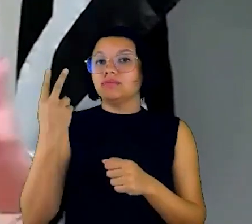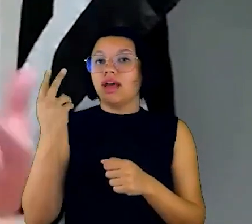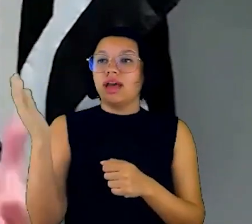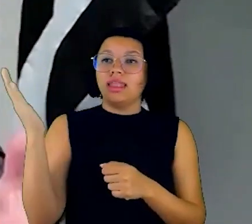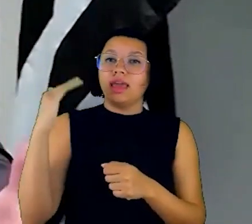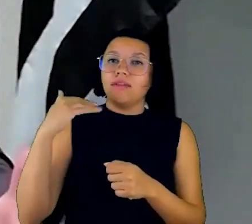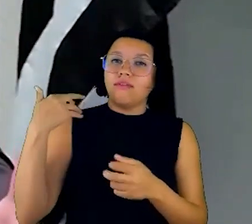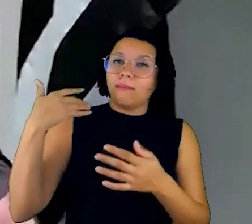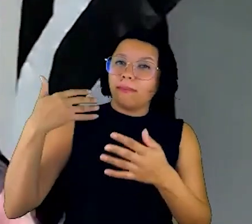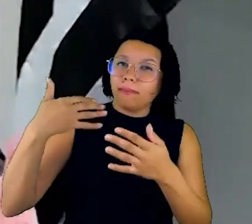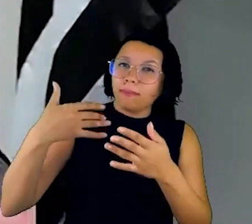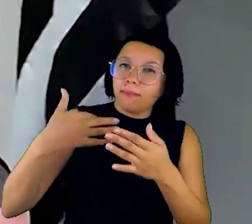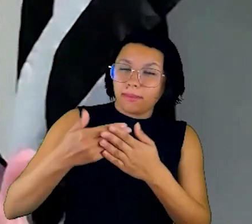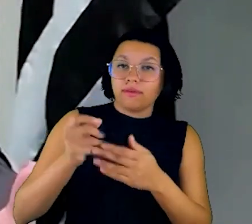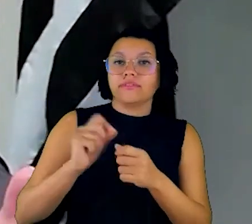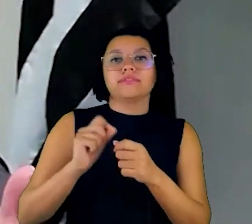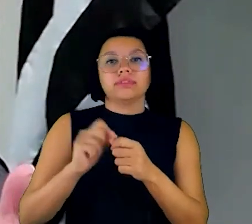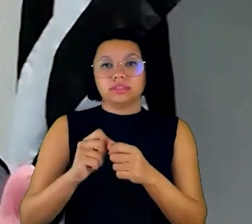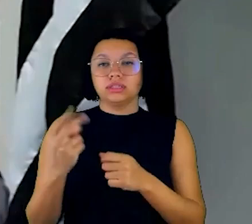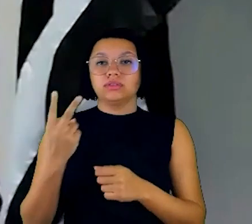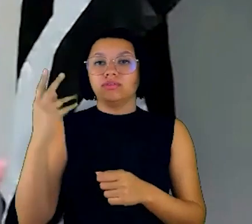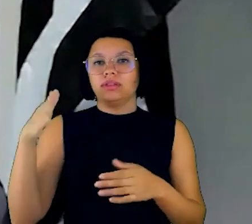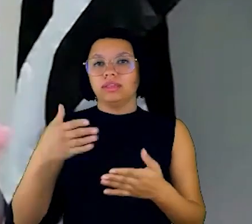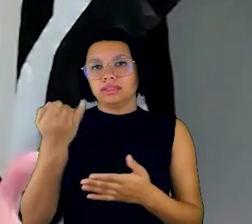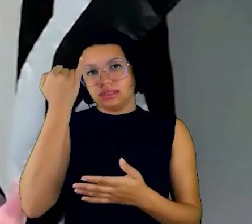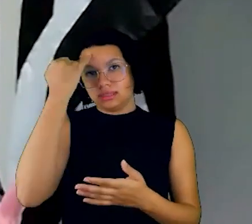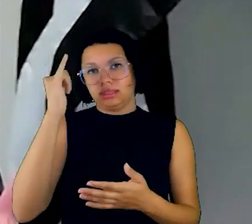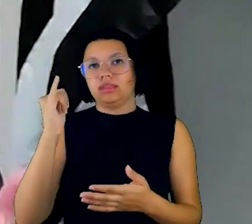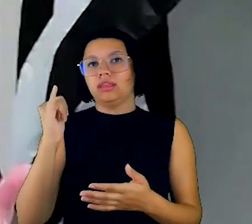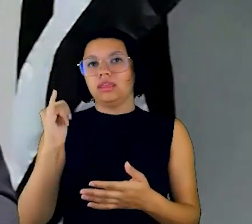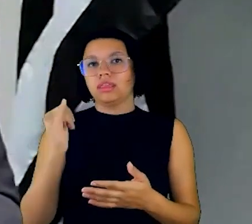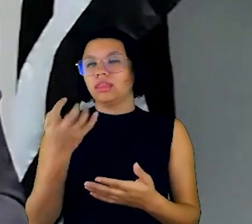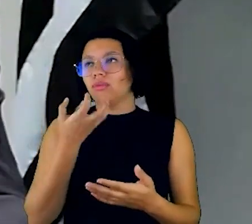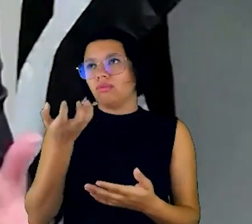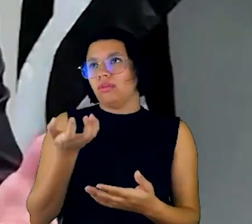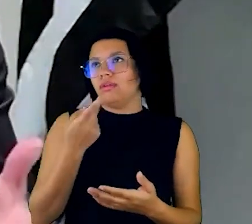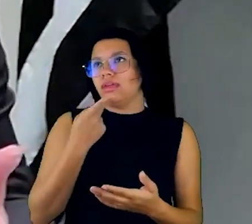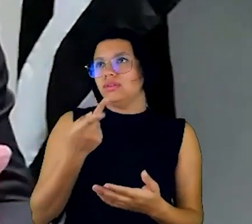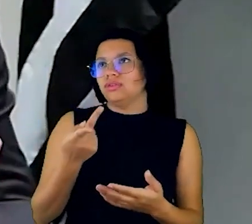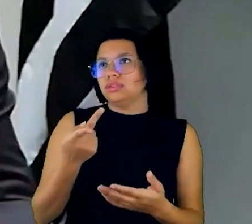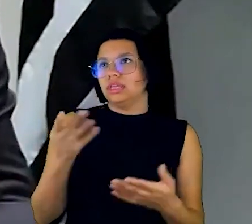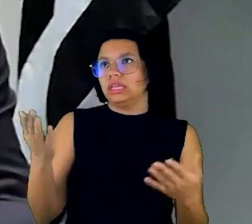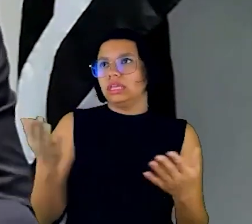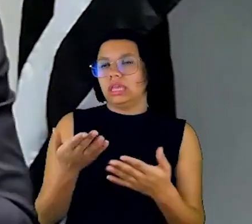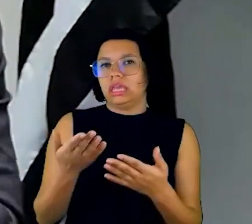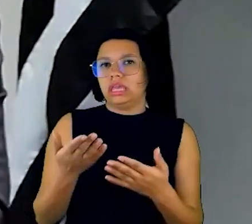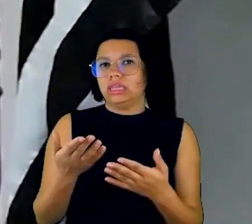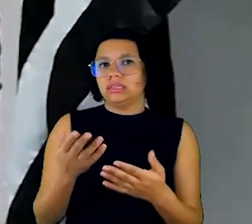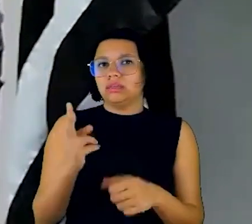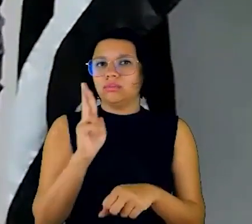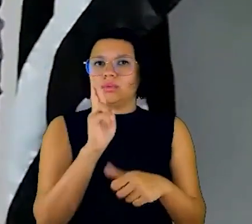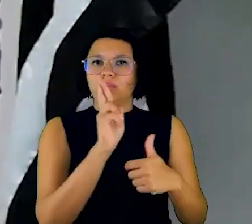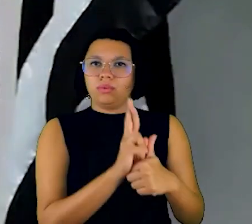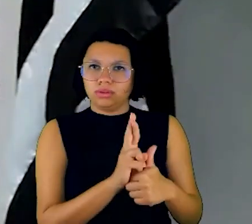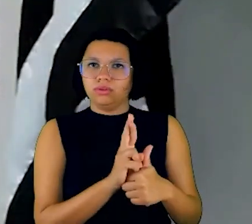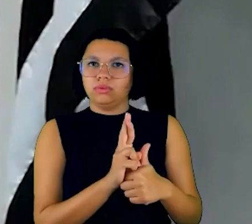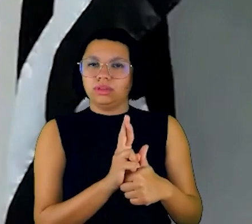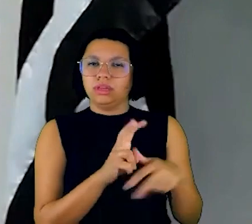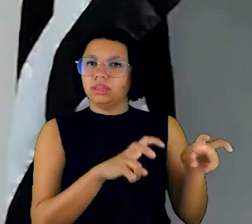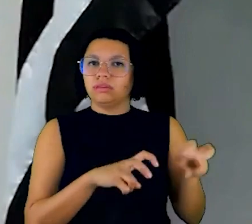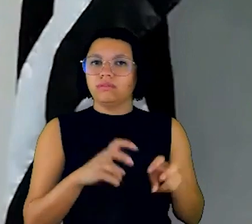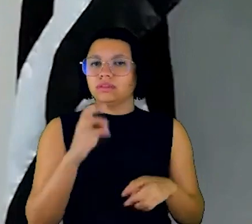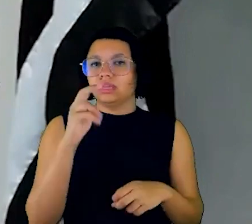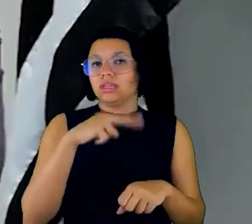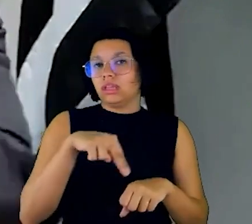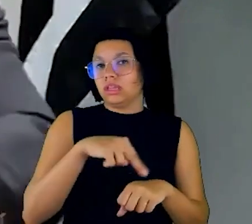vem fazendo valer essa ideia. Eu não estou querendo aqui dizer para os senhores que a Procuradoria da Fazenda Nacional de hoje